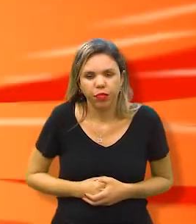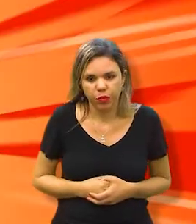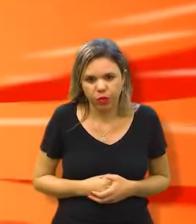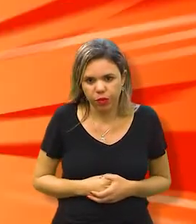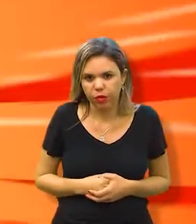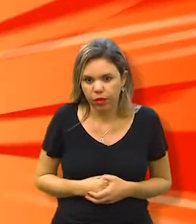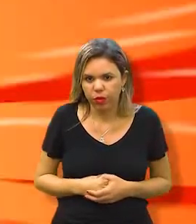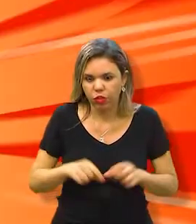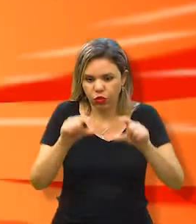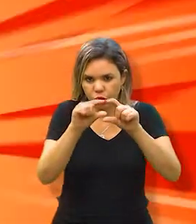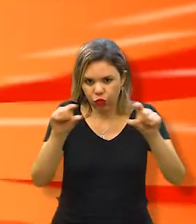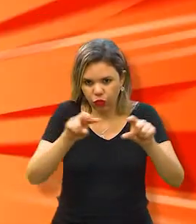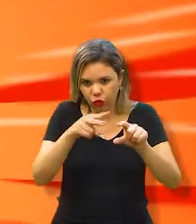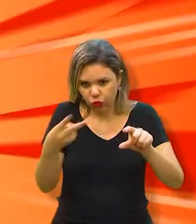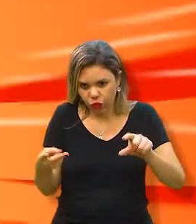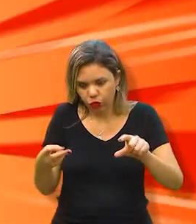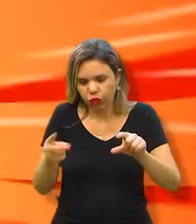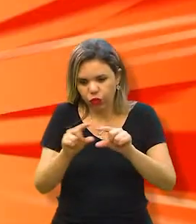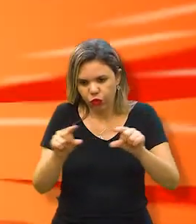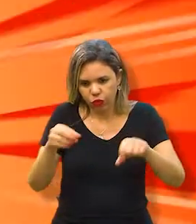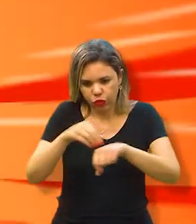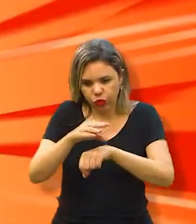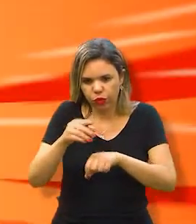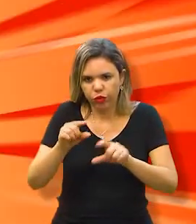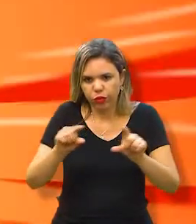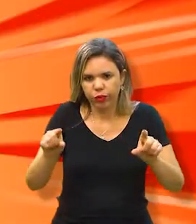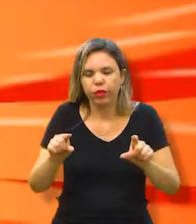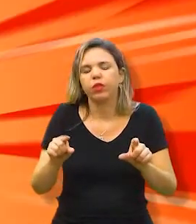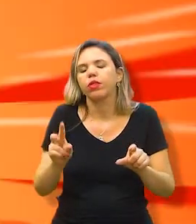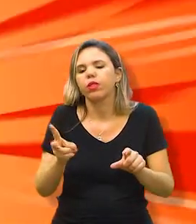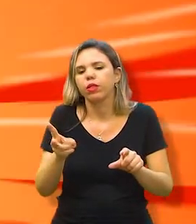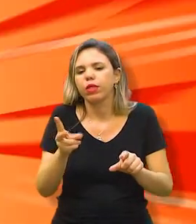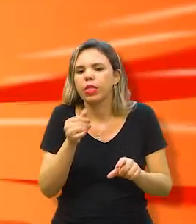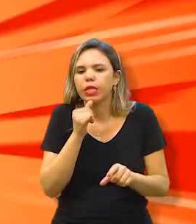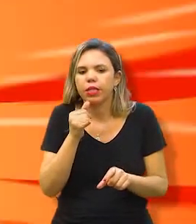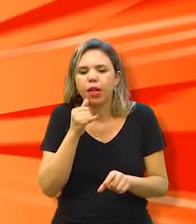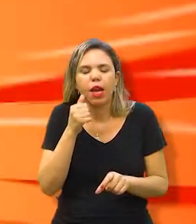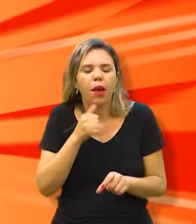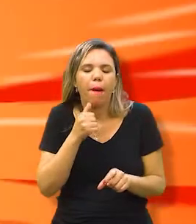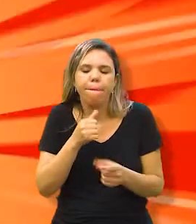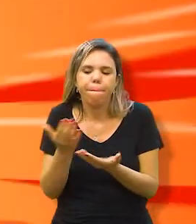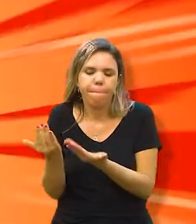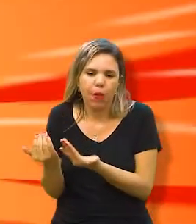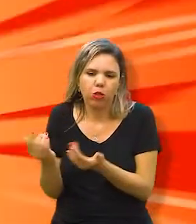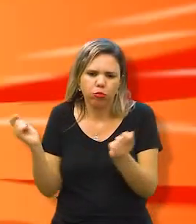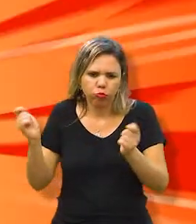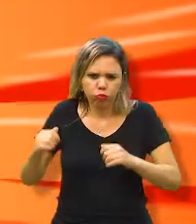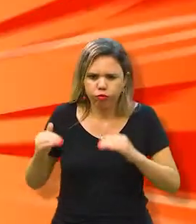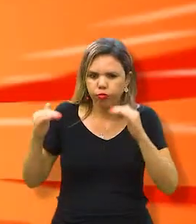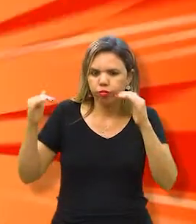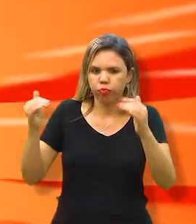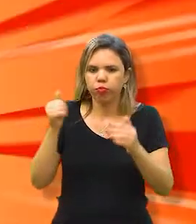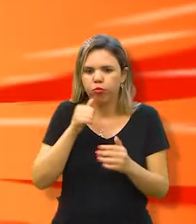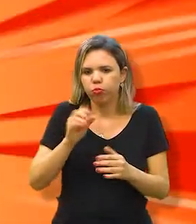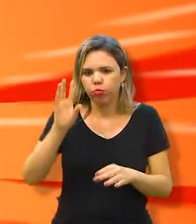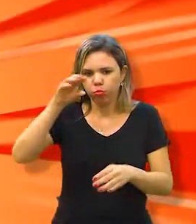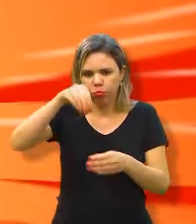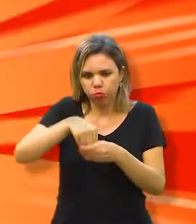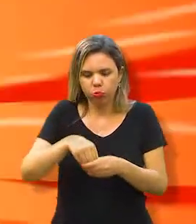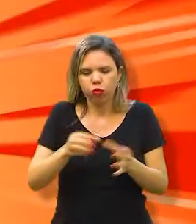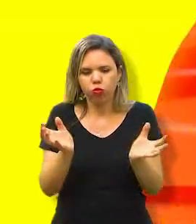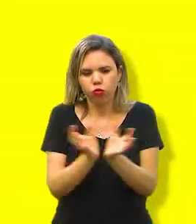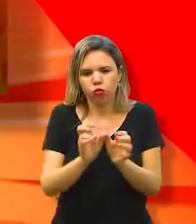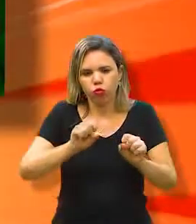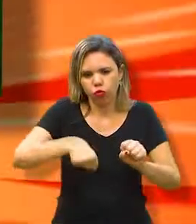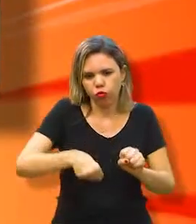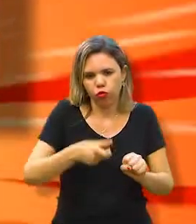Além do clichê invertido que eu venho trazendo, né? Que é a mocinha no poder, elas